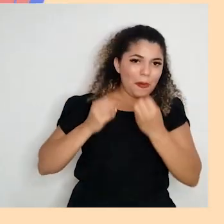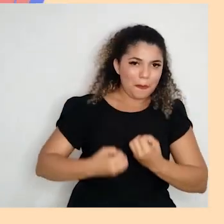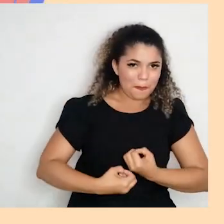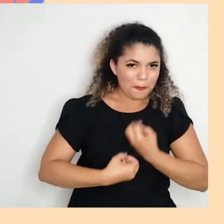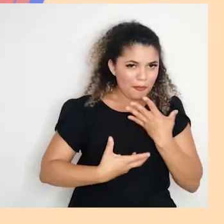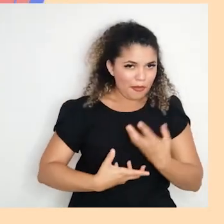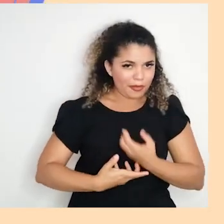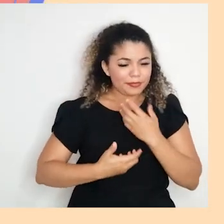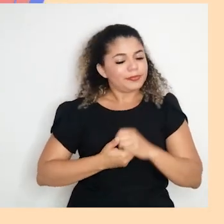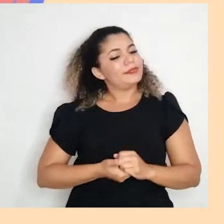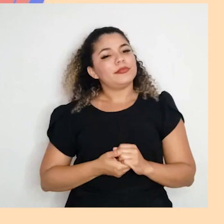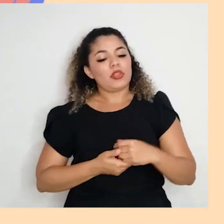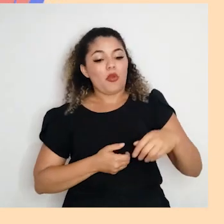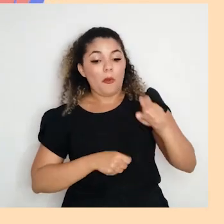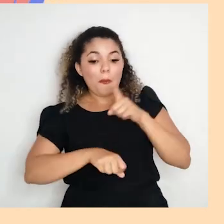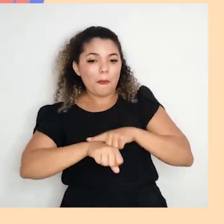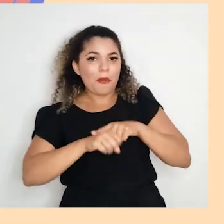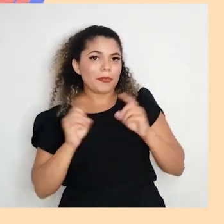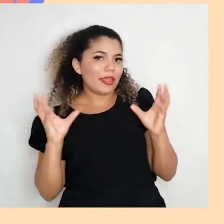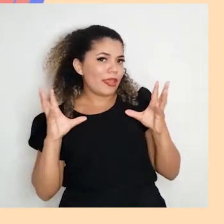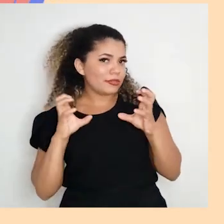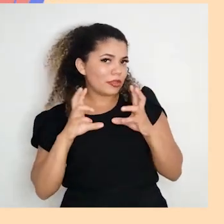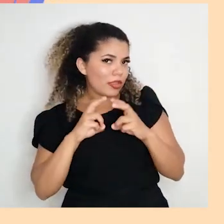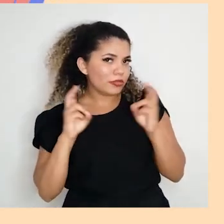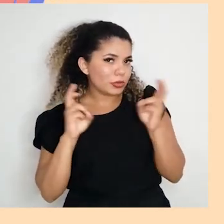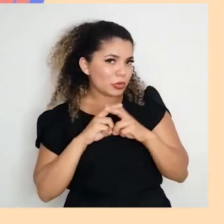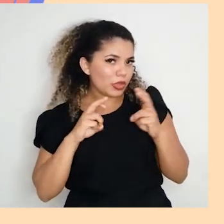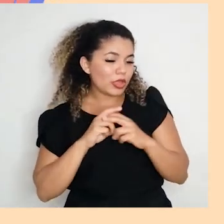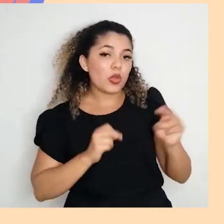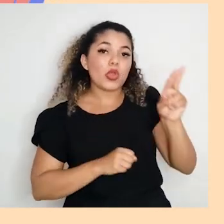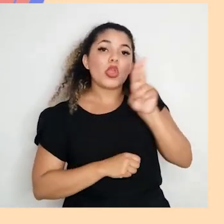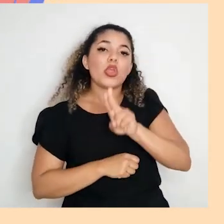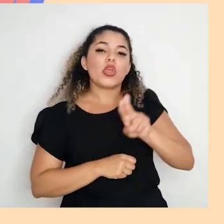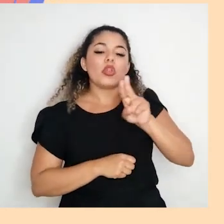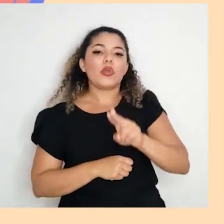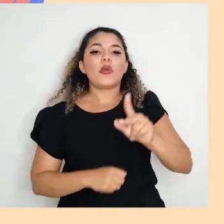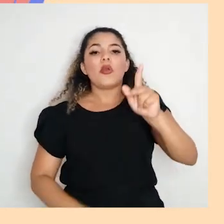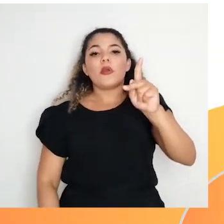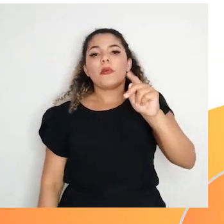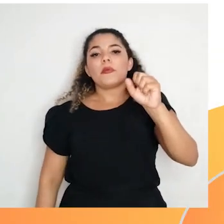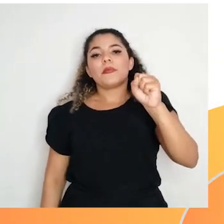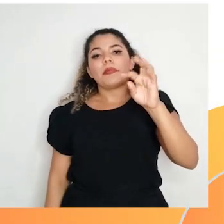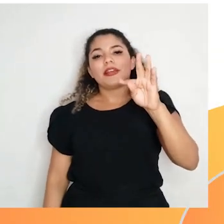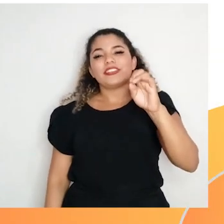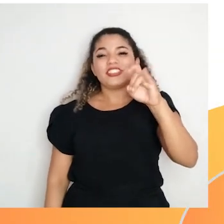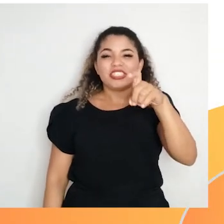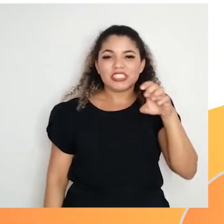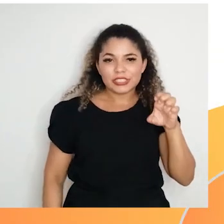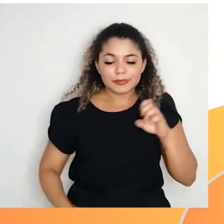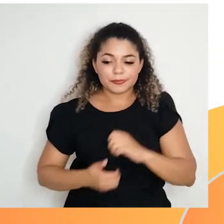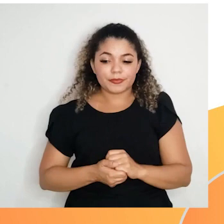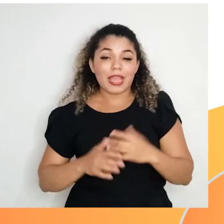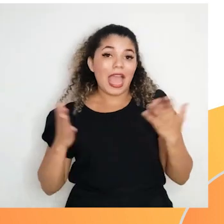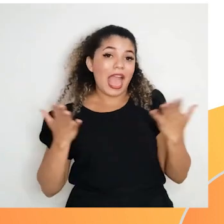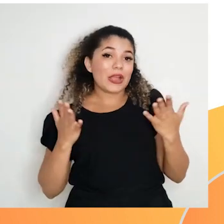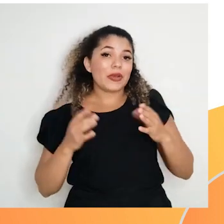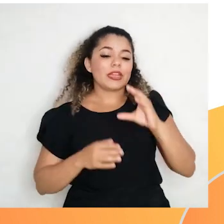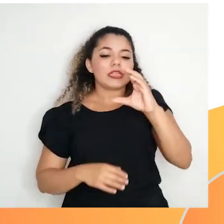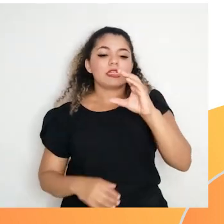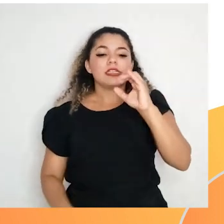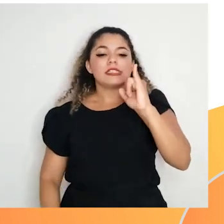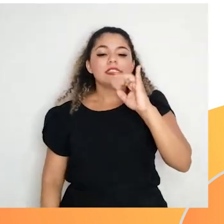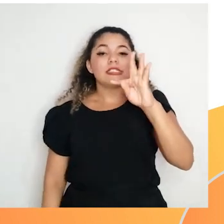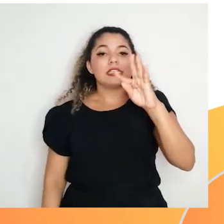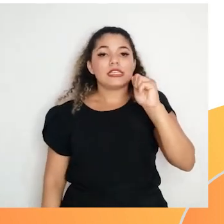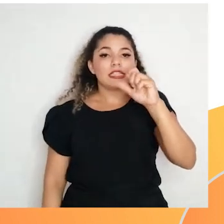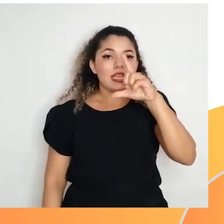de um cenário de guerra. Então ele usa o pastiche. E aí nós temos a citação, que